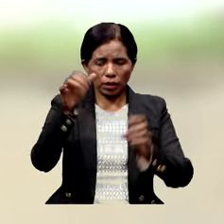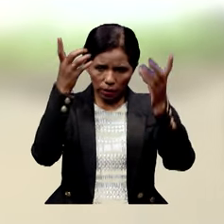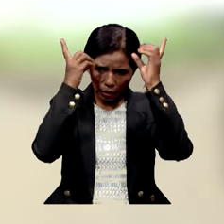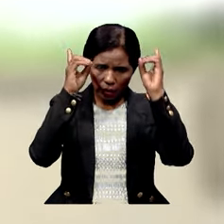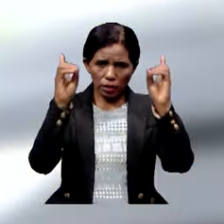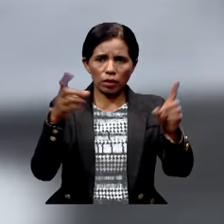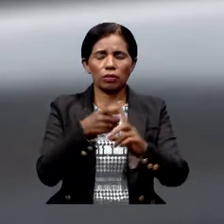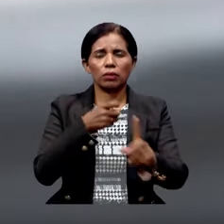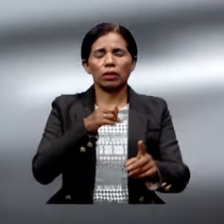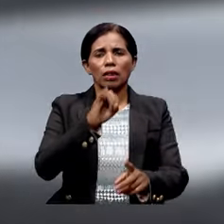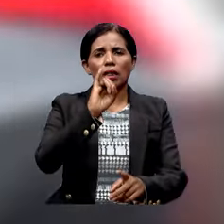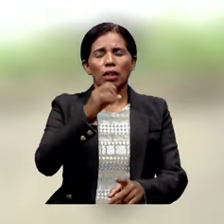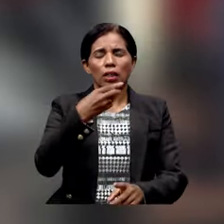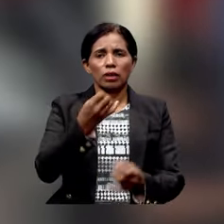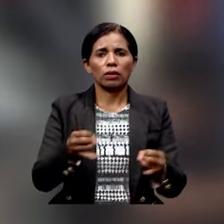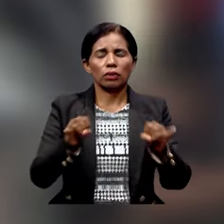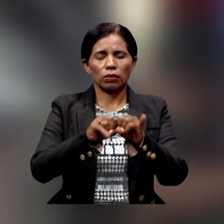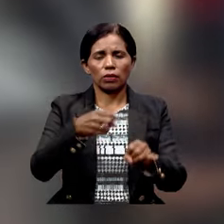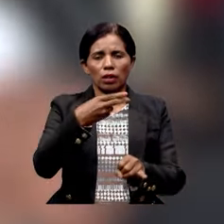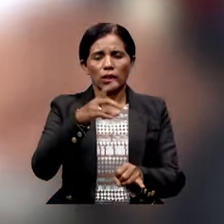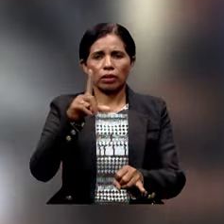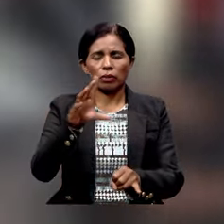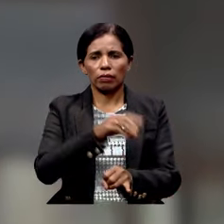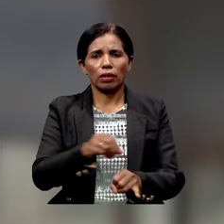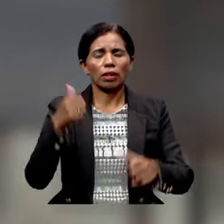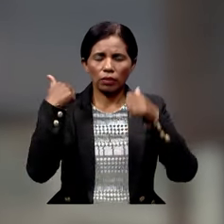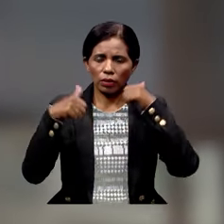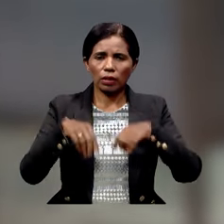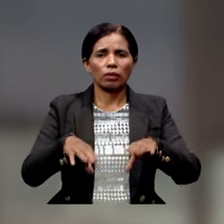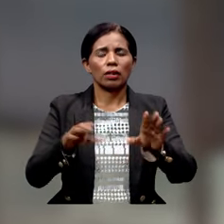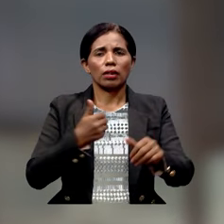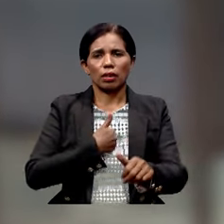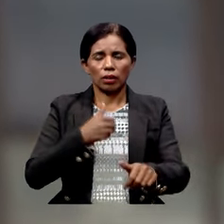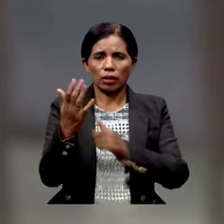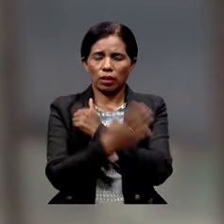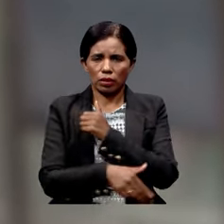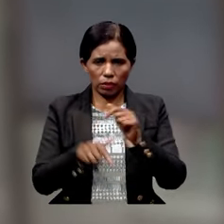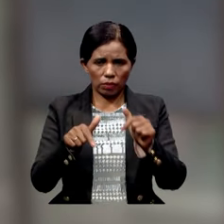a HIV Sida nebe atu legaliza atividade de prostituição e relaran. Aderito Simenes, Benvina Simenes, ZMN.